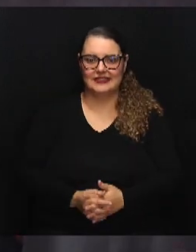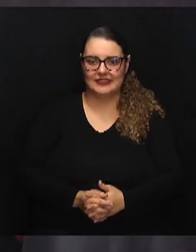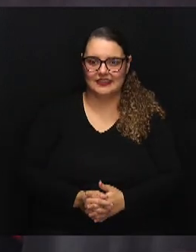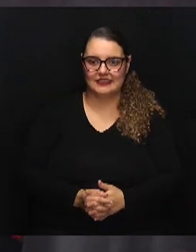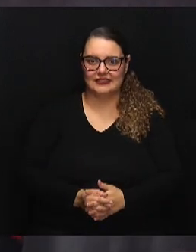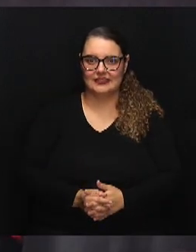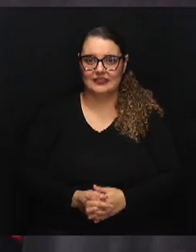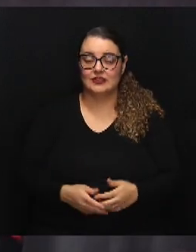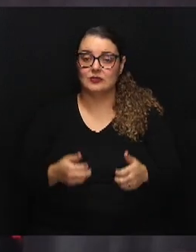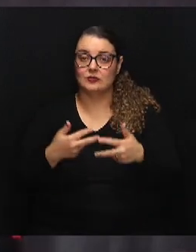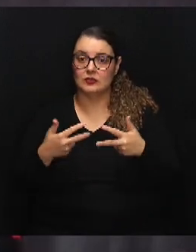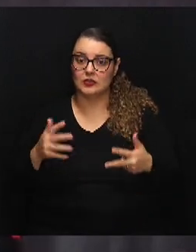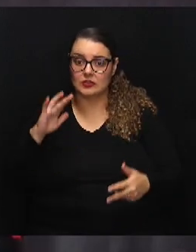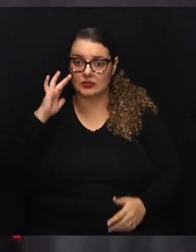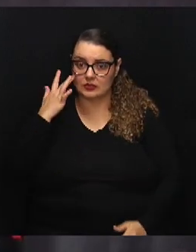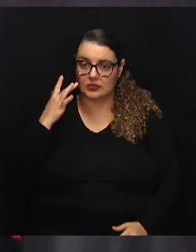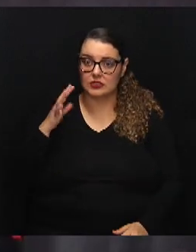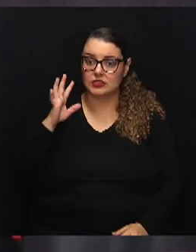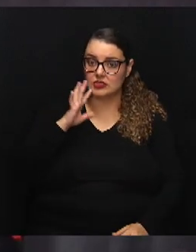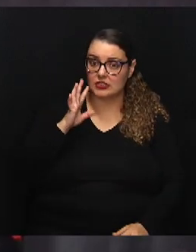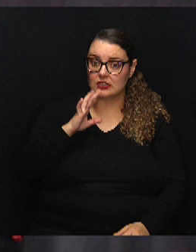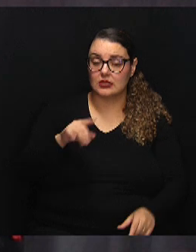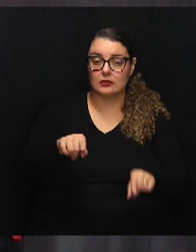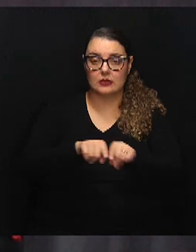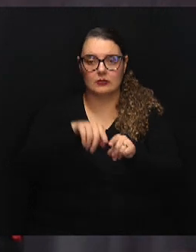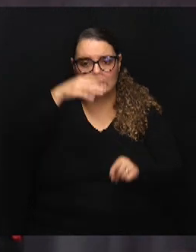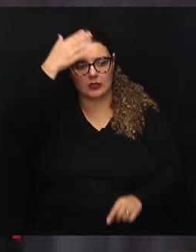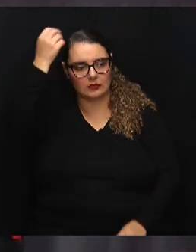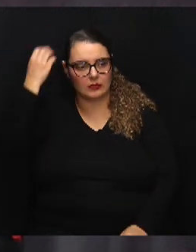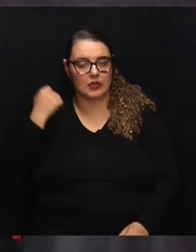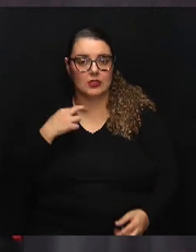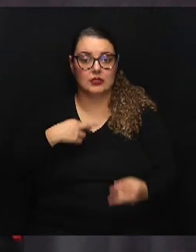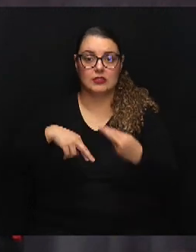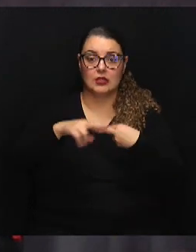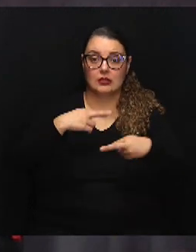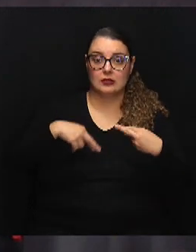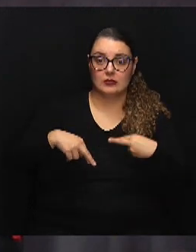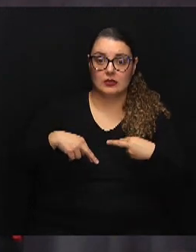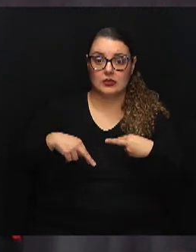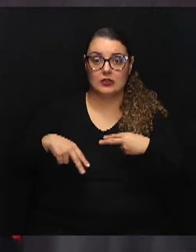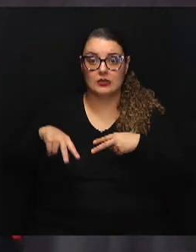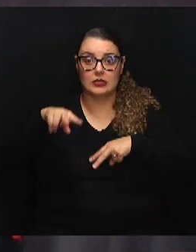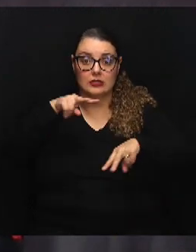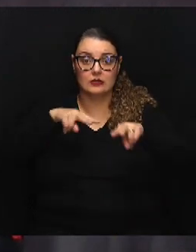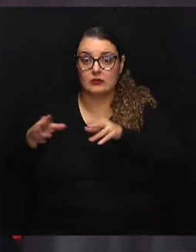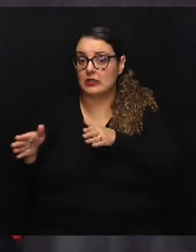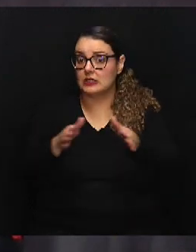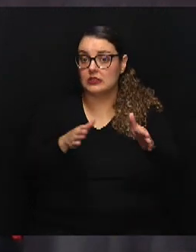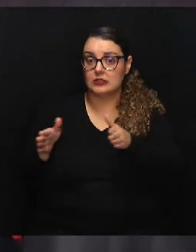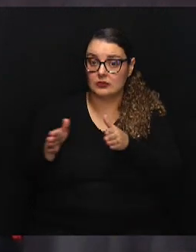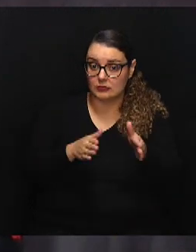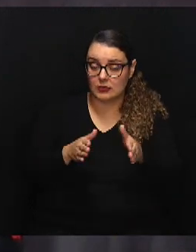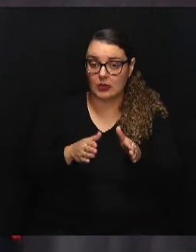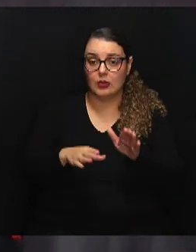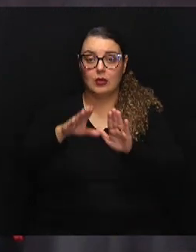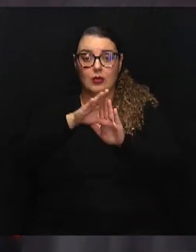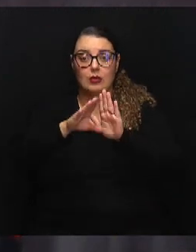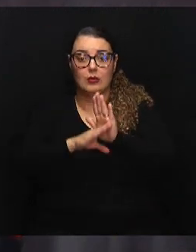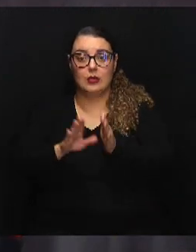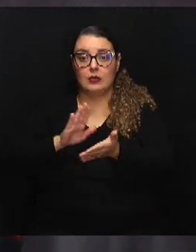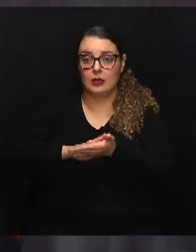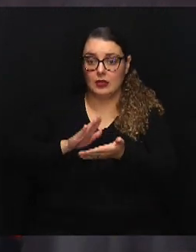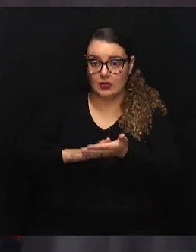E uma coisa que eu achei muito bacana também, Rúbia, é essa questão de vocês olharem para a acessibilidade. É um programa que tem intérprete